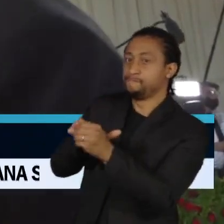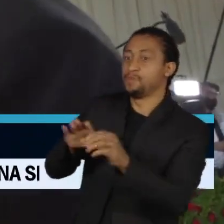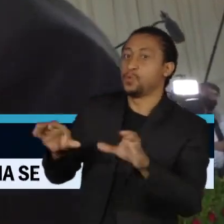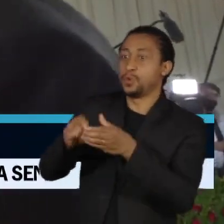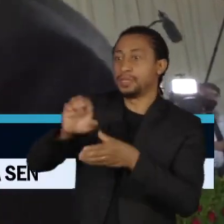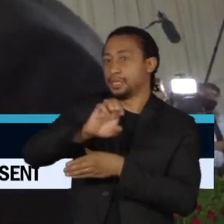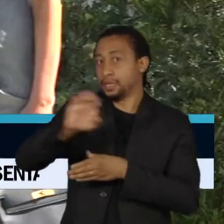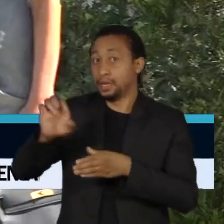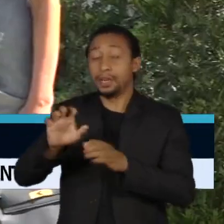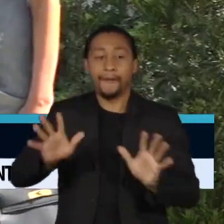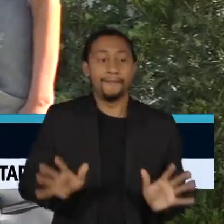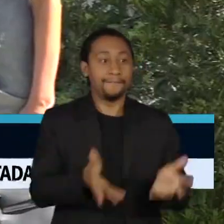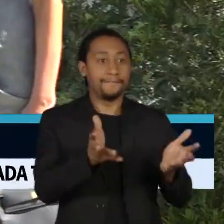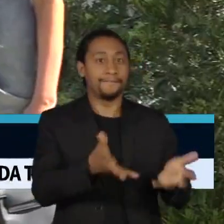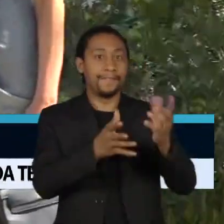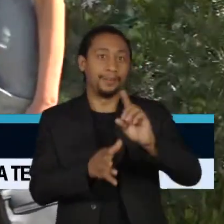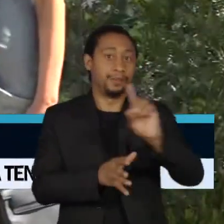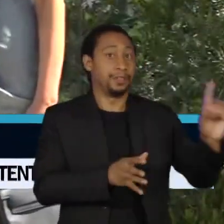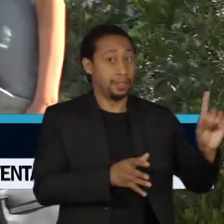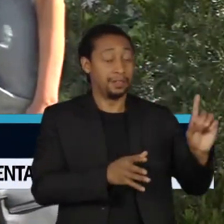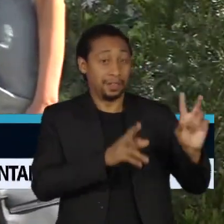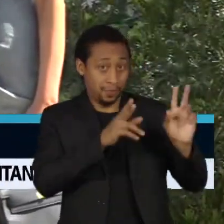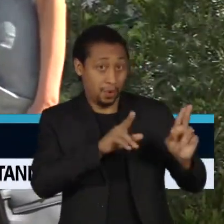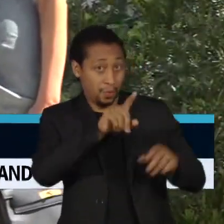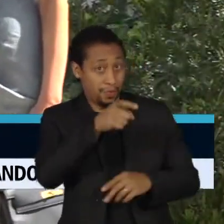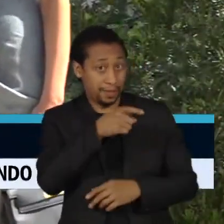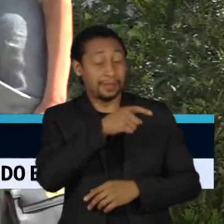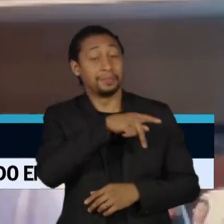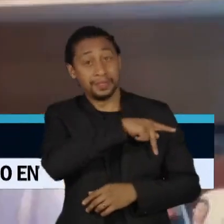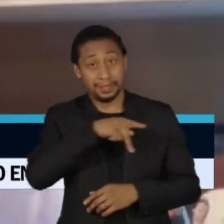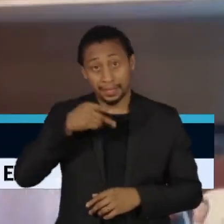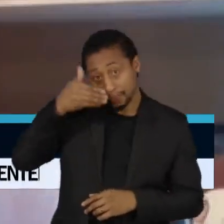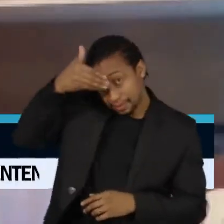populares de extrema direita como a do ex-presidente